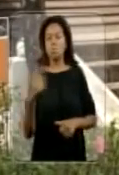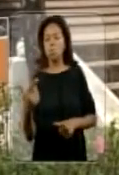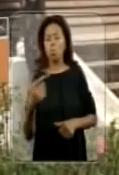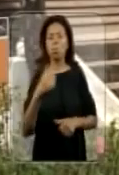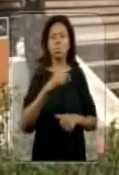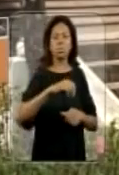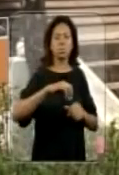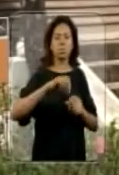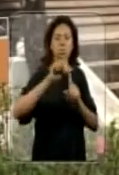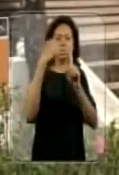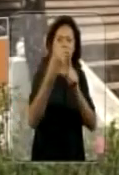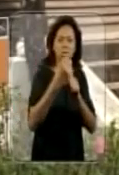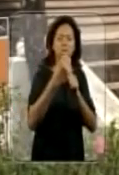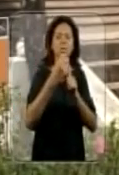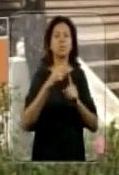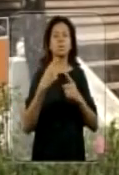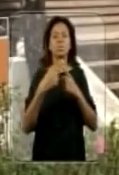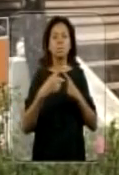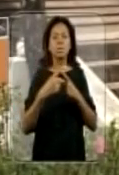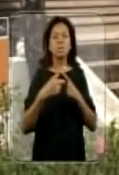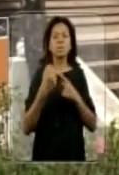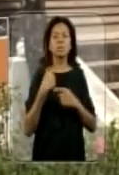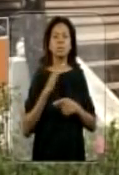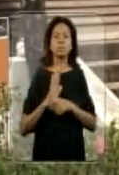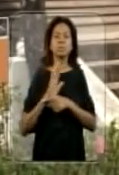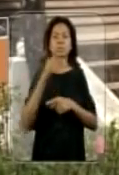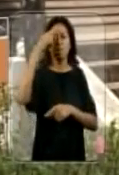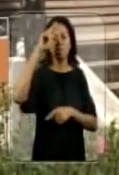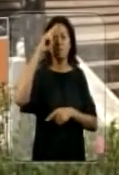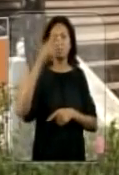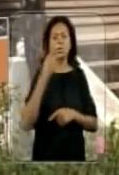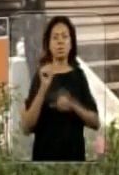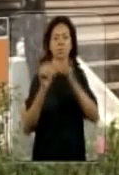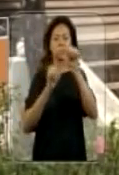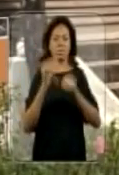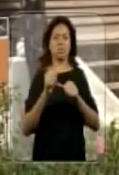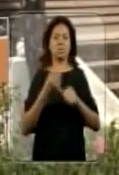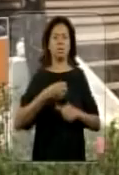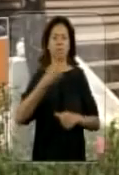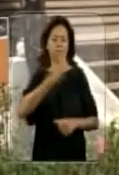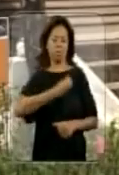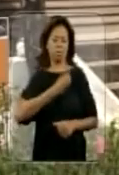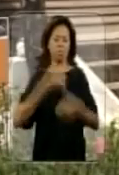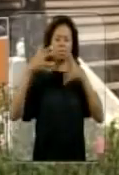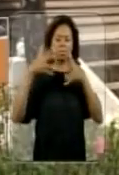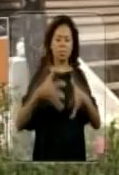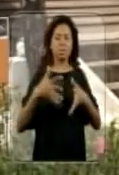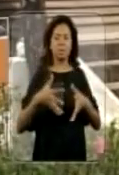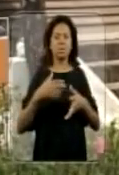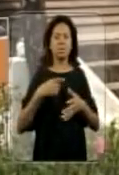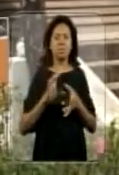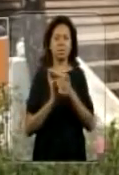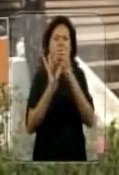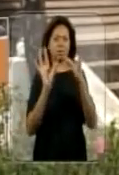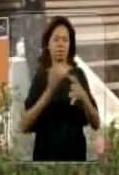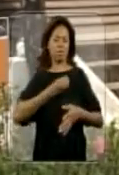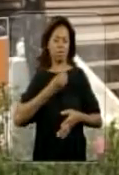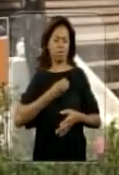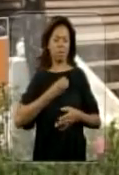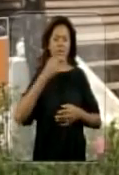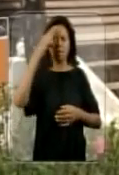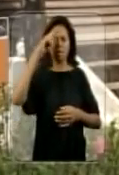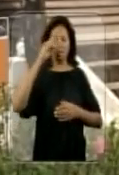pessoalmente quanto o outro, a comunidade. Porque isso é ser agente da própria história. E não deixar que a vida, que a história que